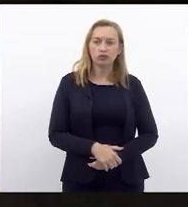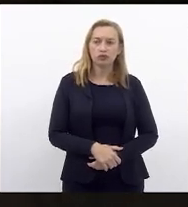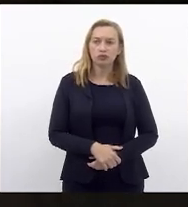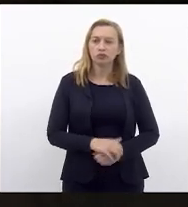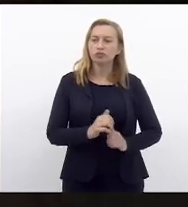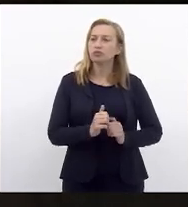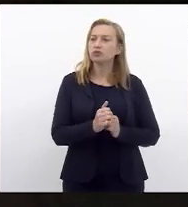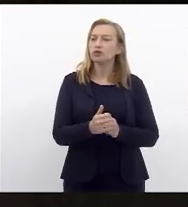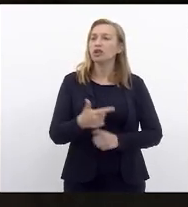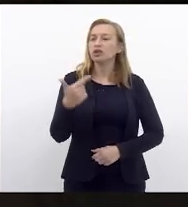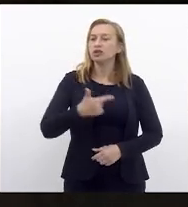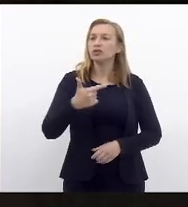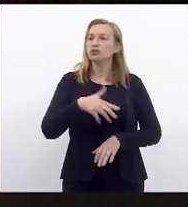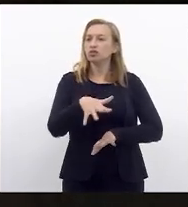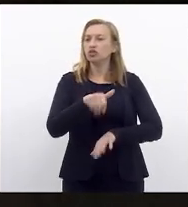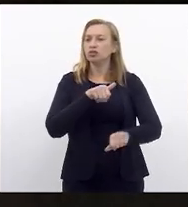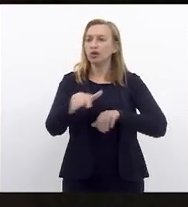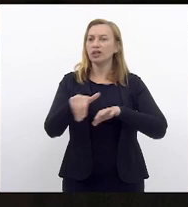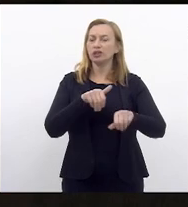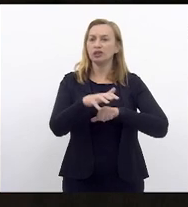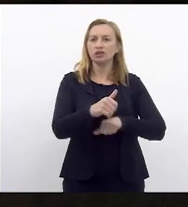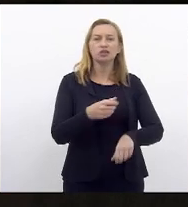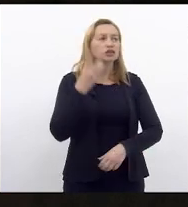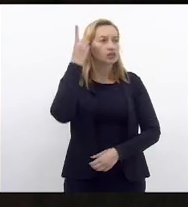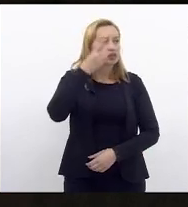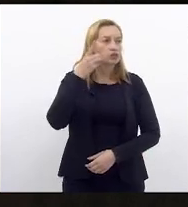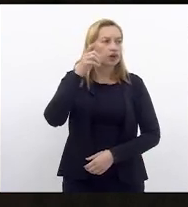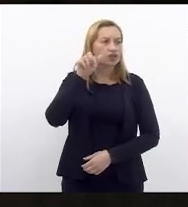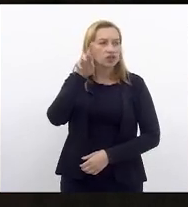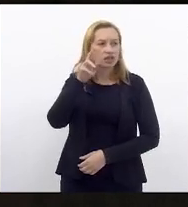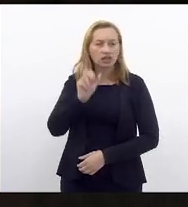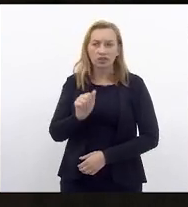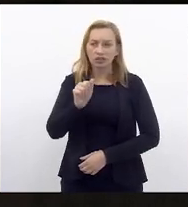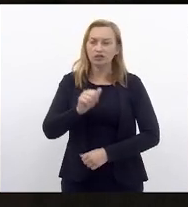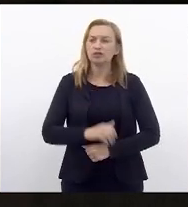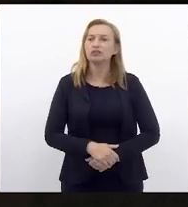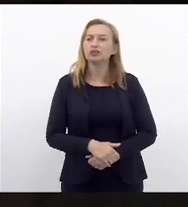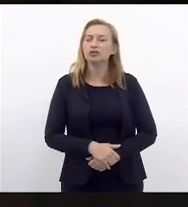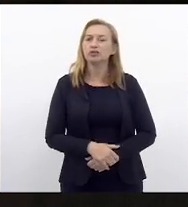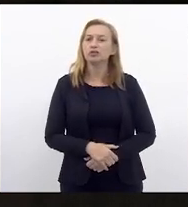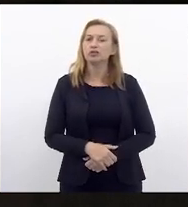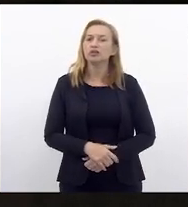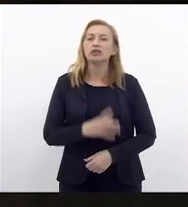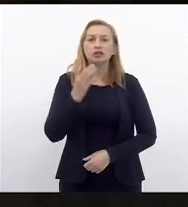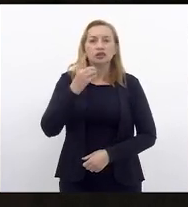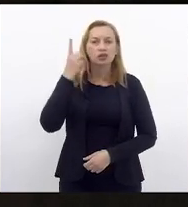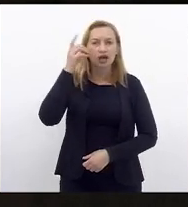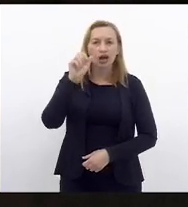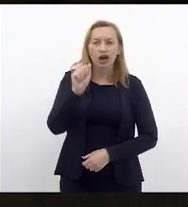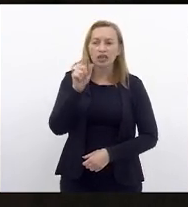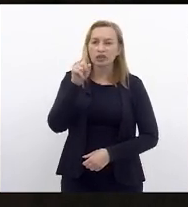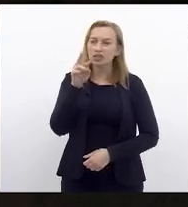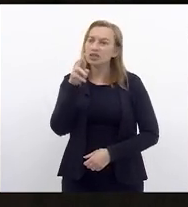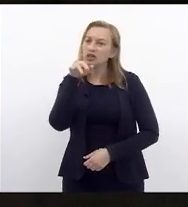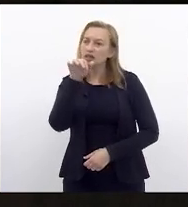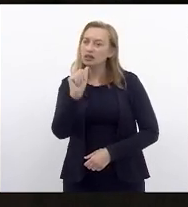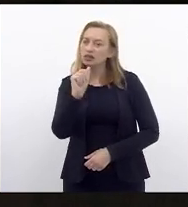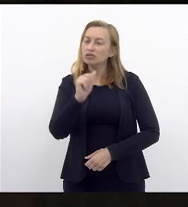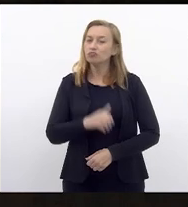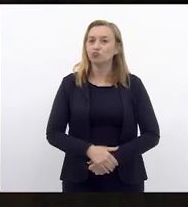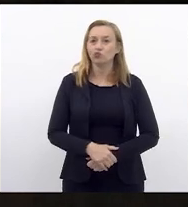Procediremos à segunda chamada. Deputada Adriana Baltazar. Deputada Adriana Baltazar.